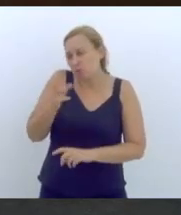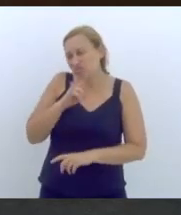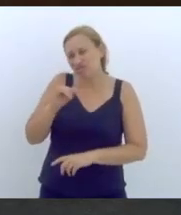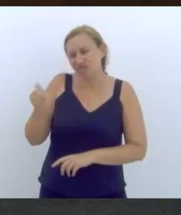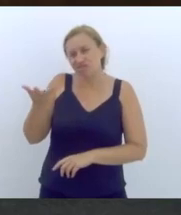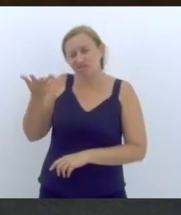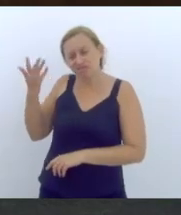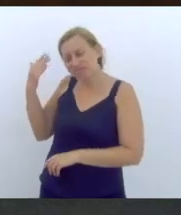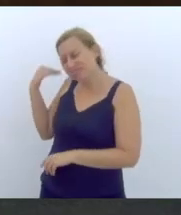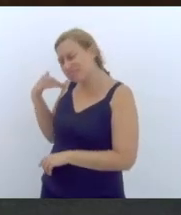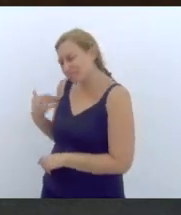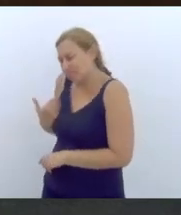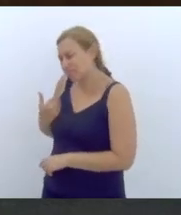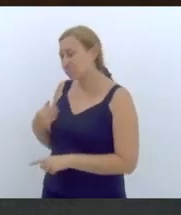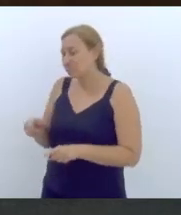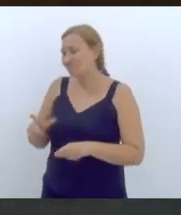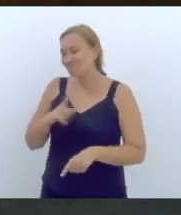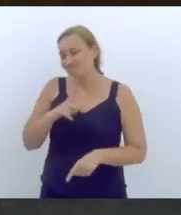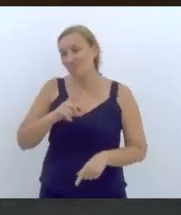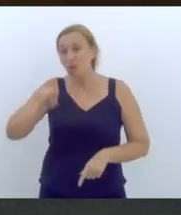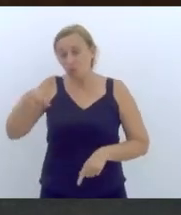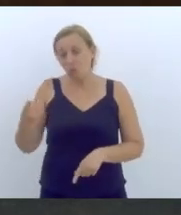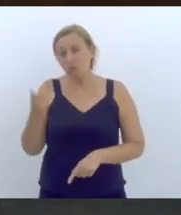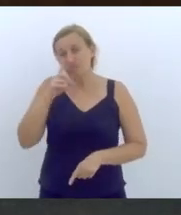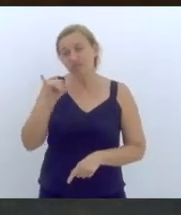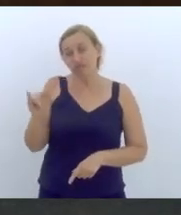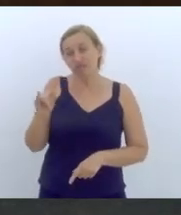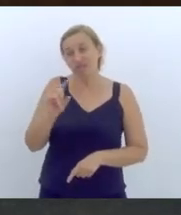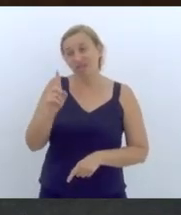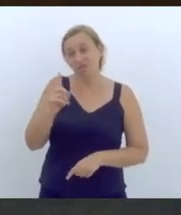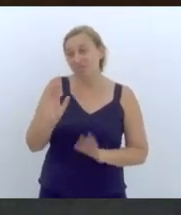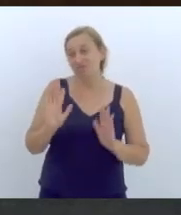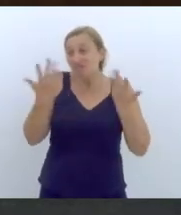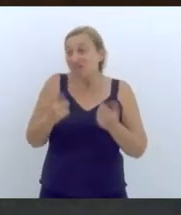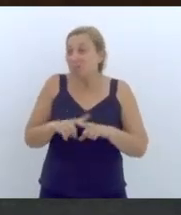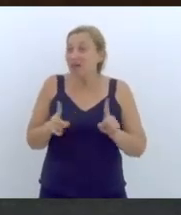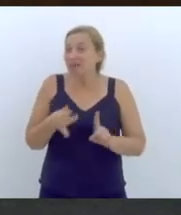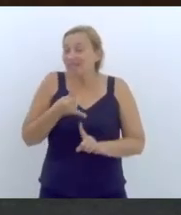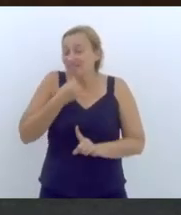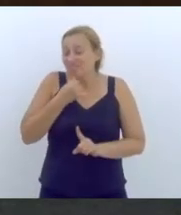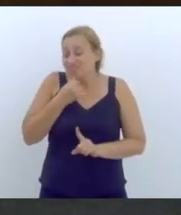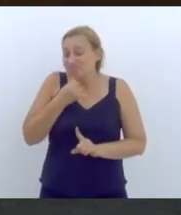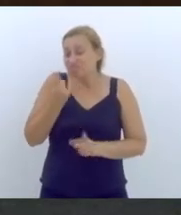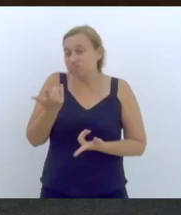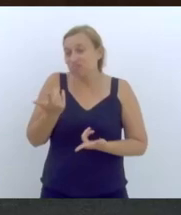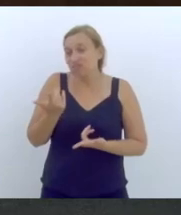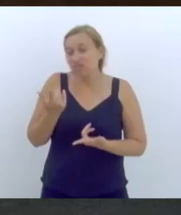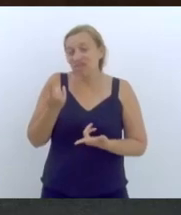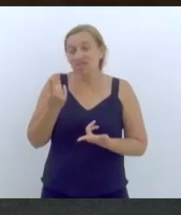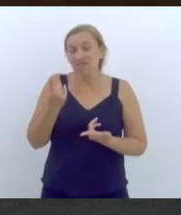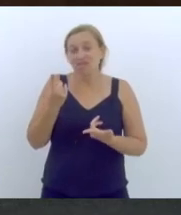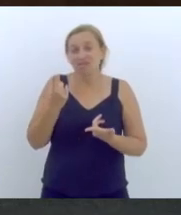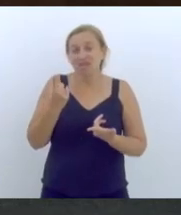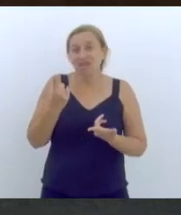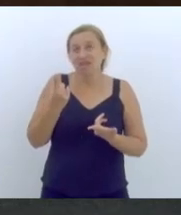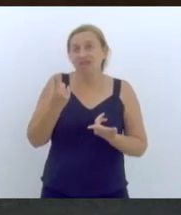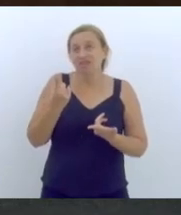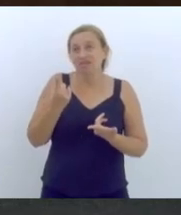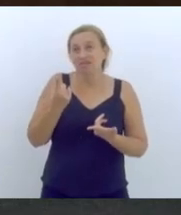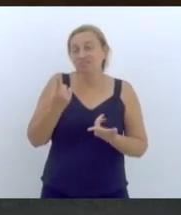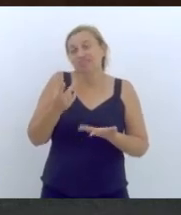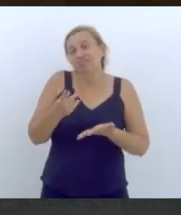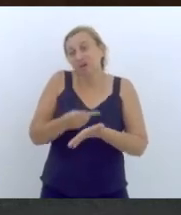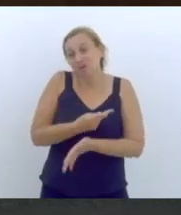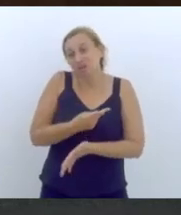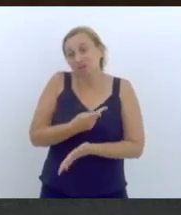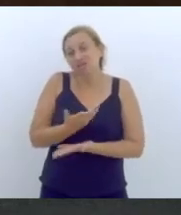atrás, nós também tivemos outra data, dessa vez não festiva, mas uma data de profunda reflexão e tristeza, que foi a ocorrência